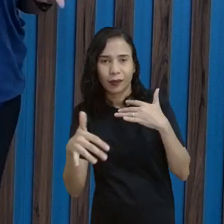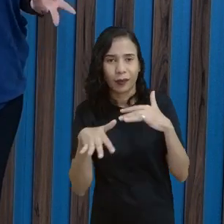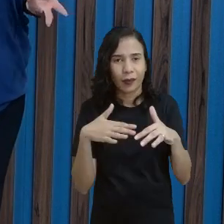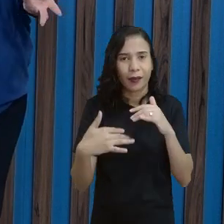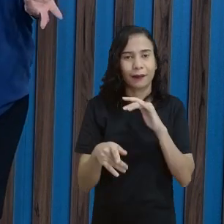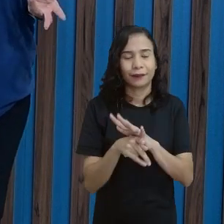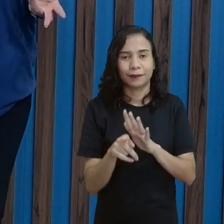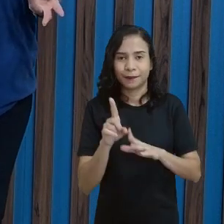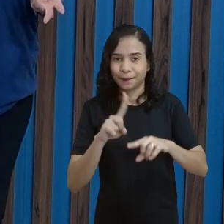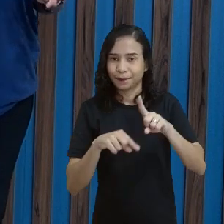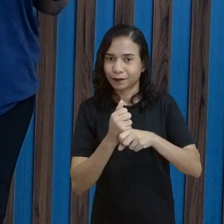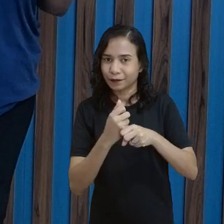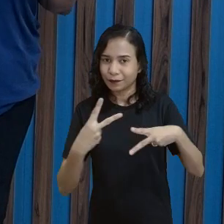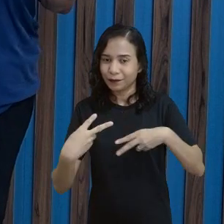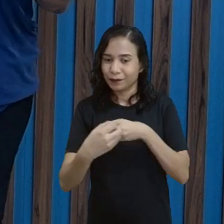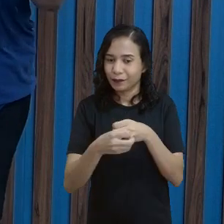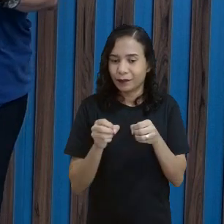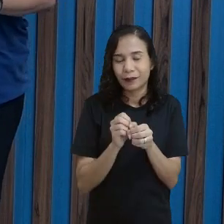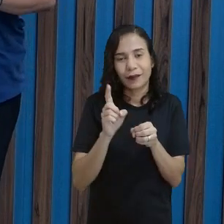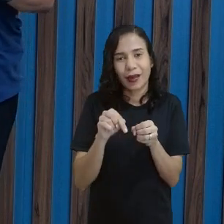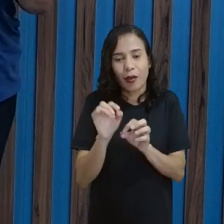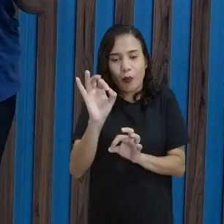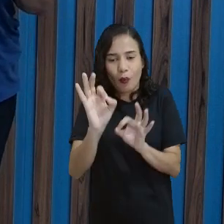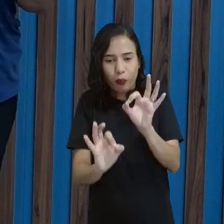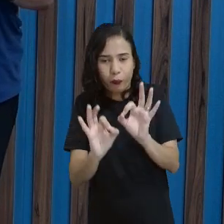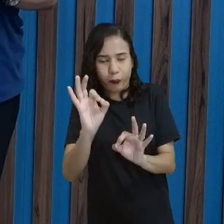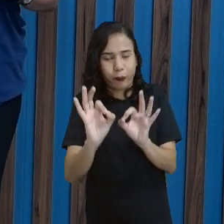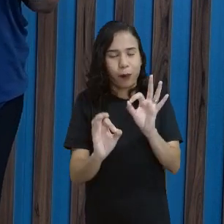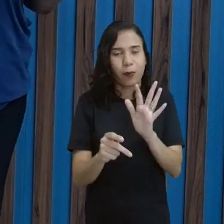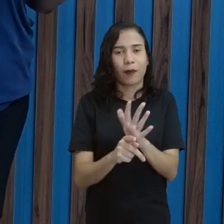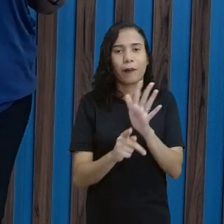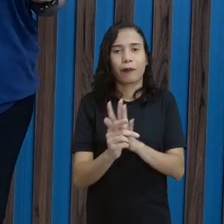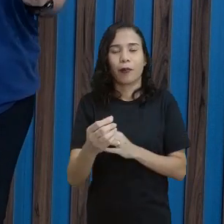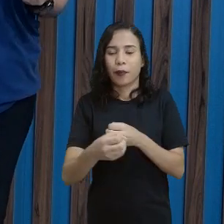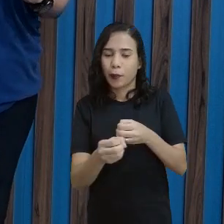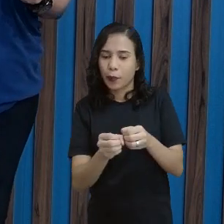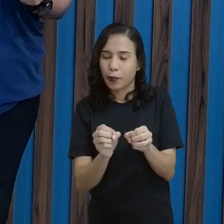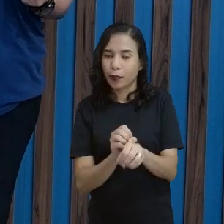daquele material. Então, é um rearranjo de